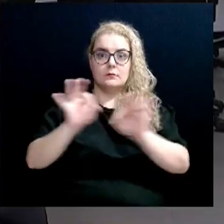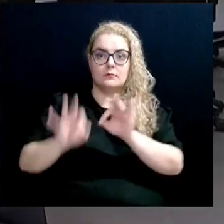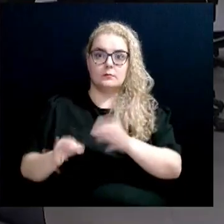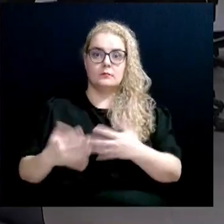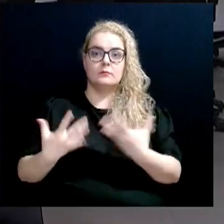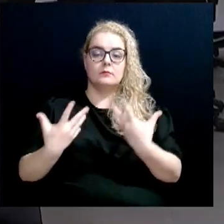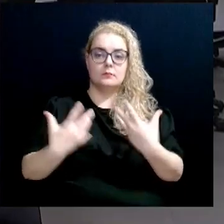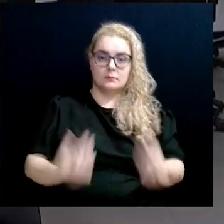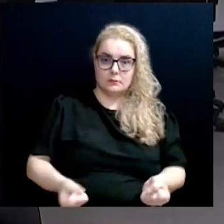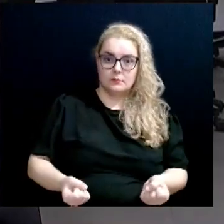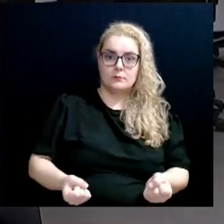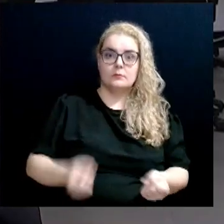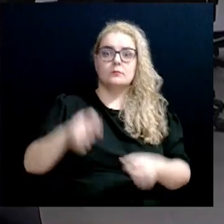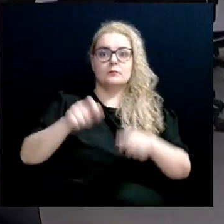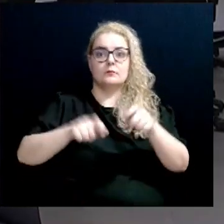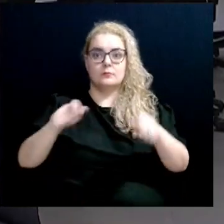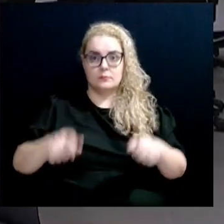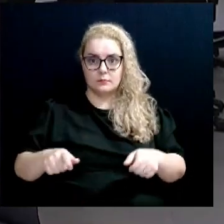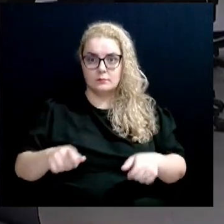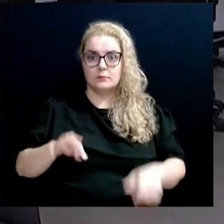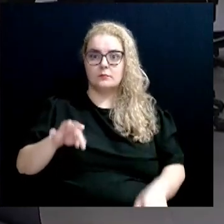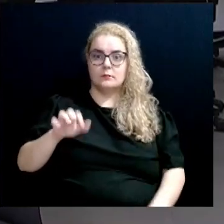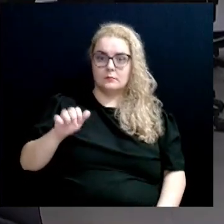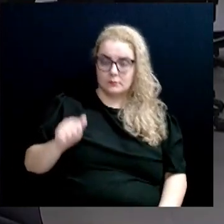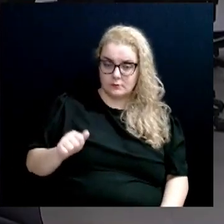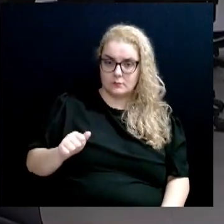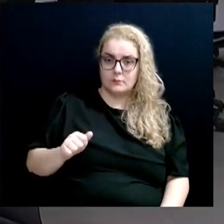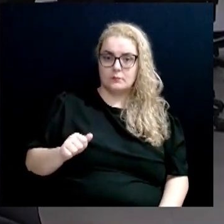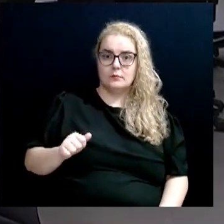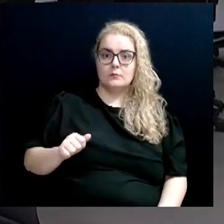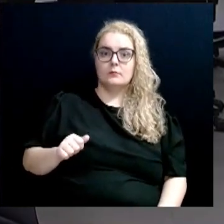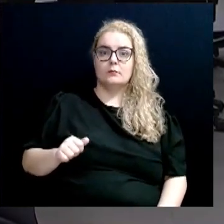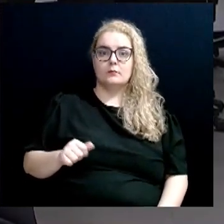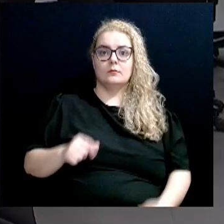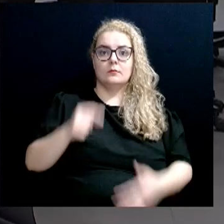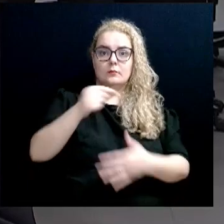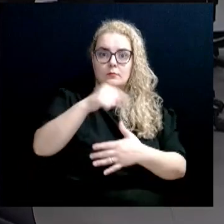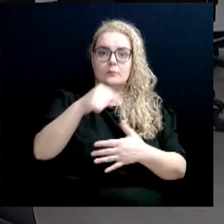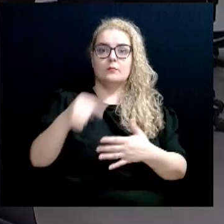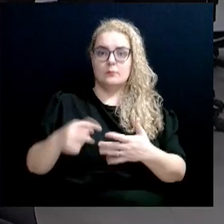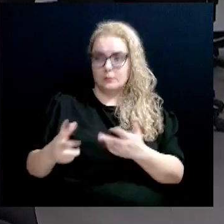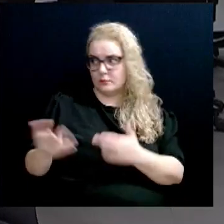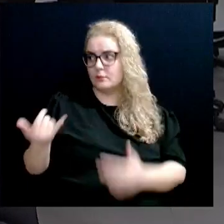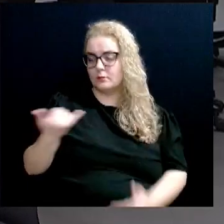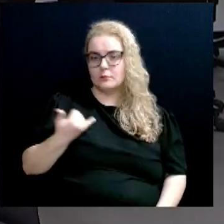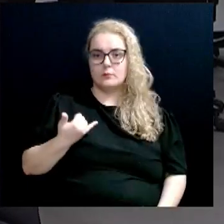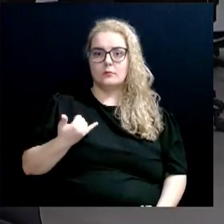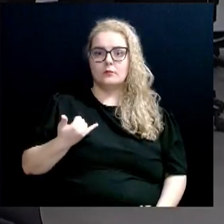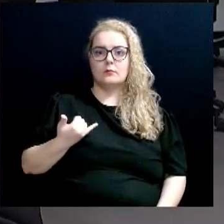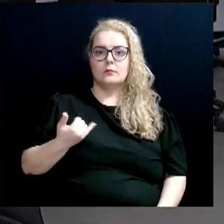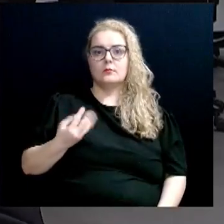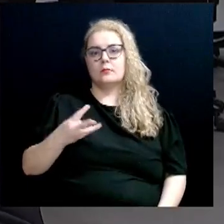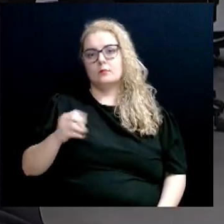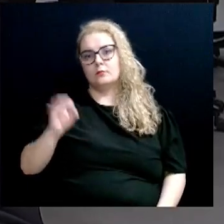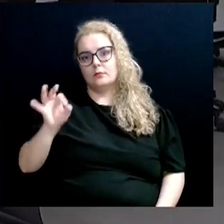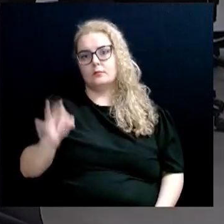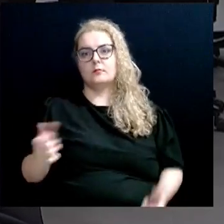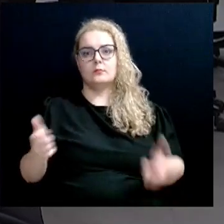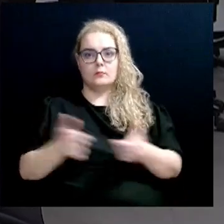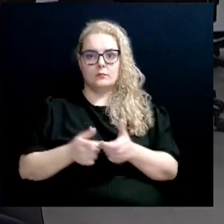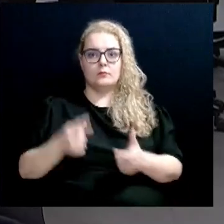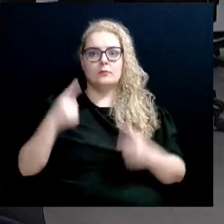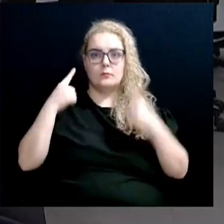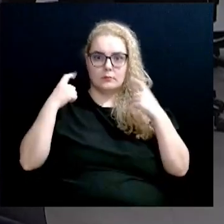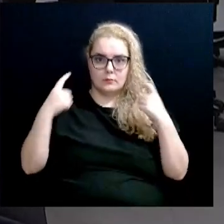dessas pessoas com TEA, com esses itens que você acabou de citar, né? Com 30% menos som, uma luz